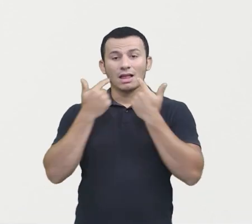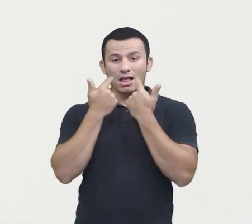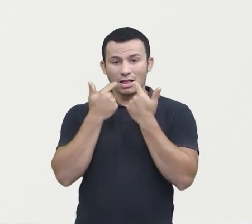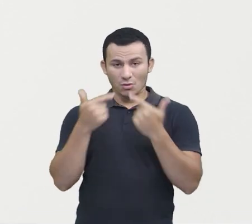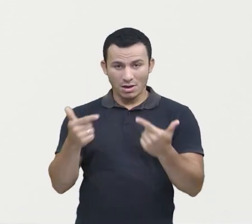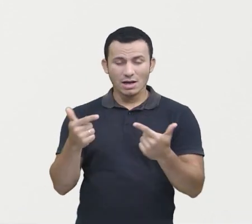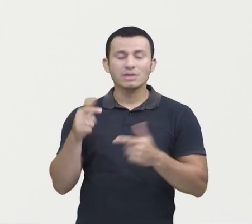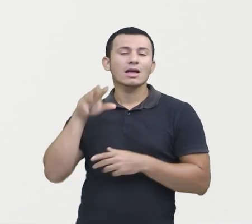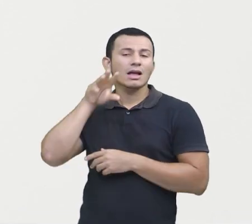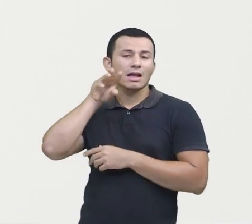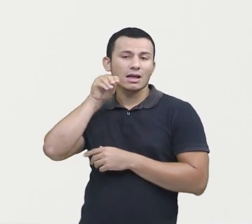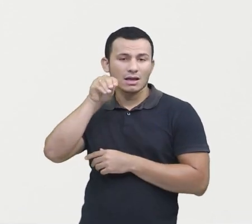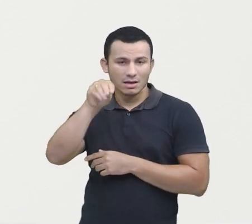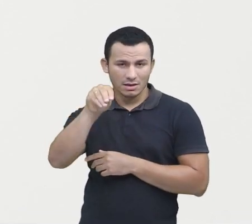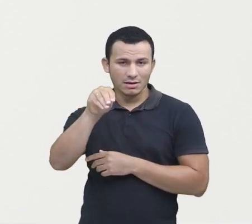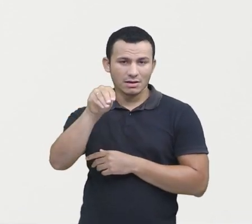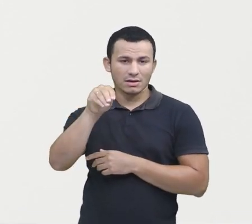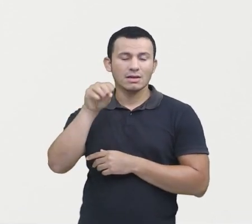verbal.